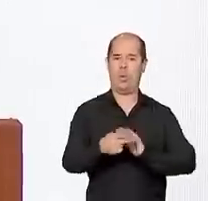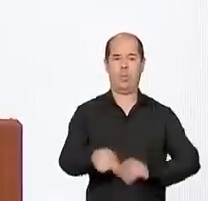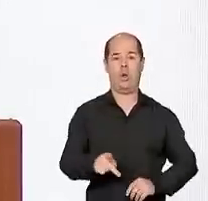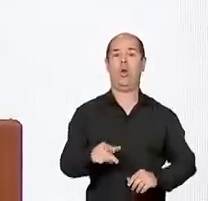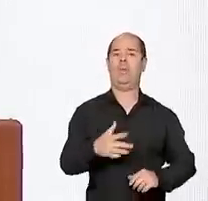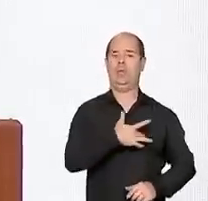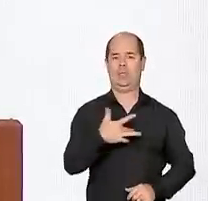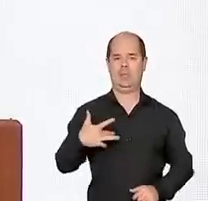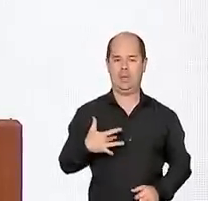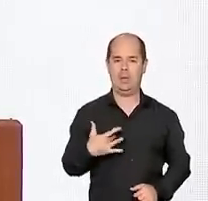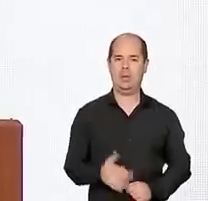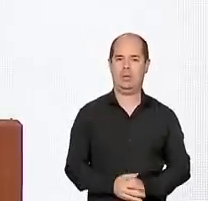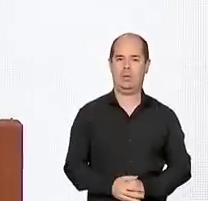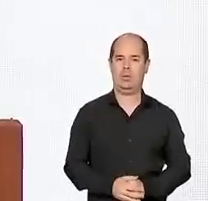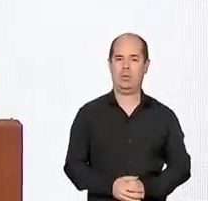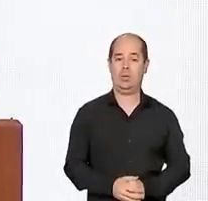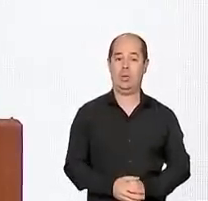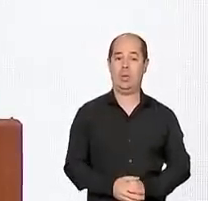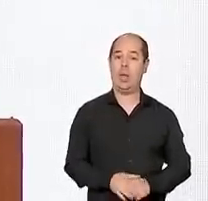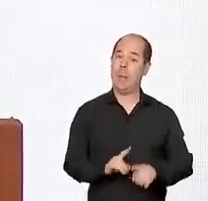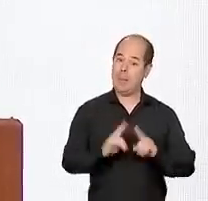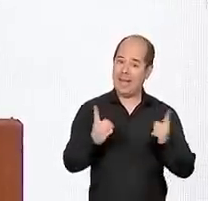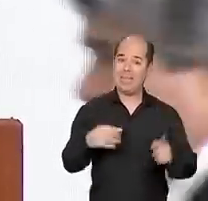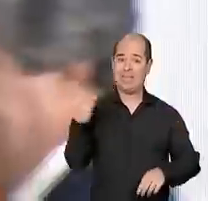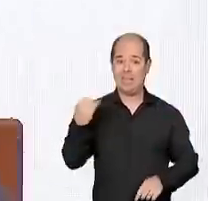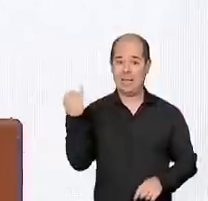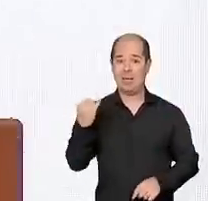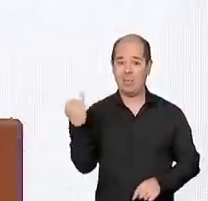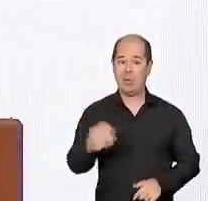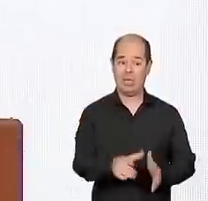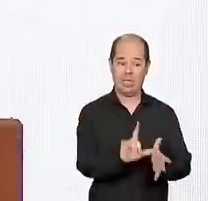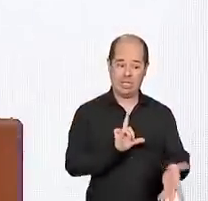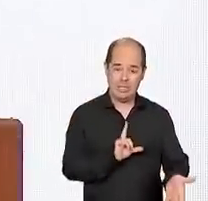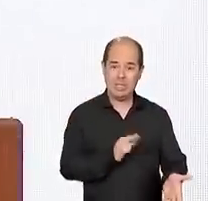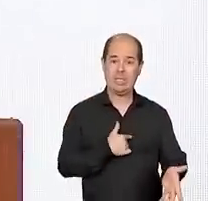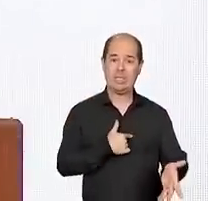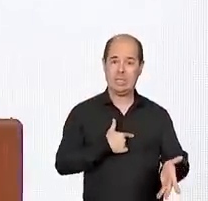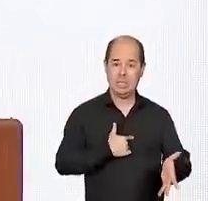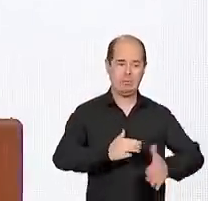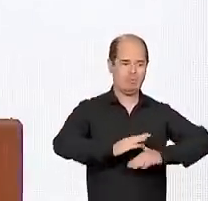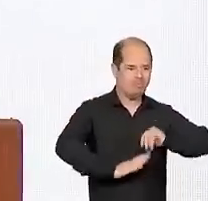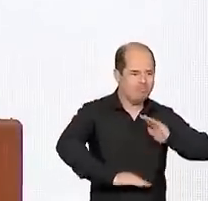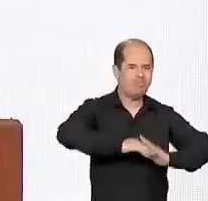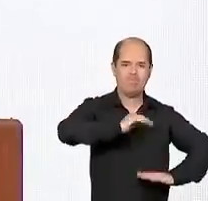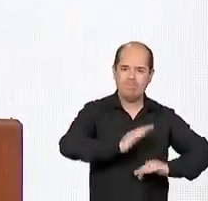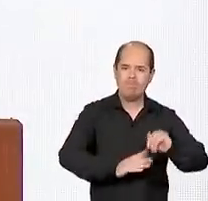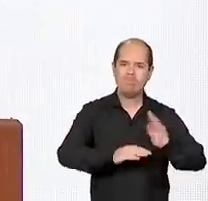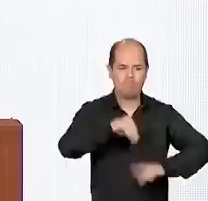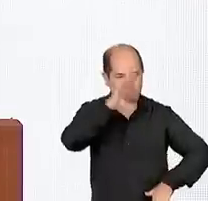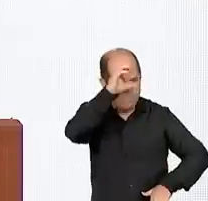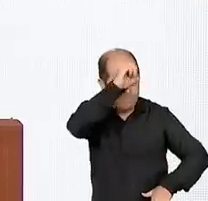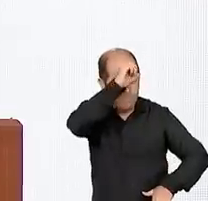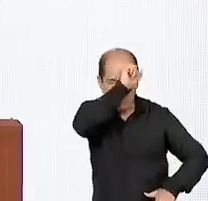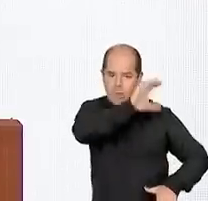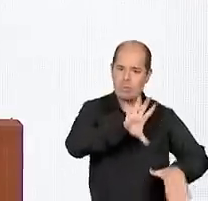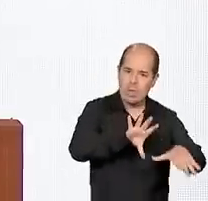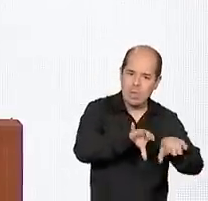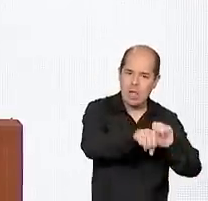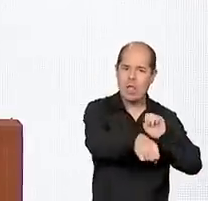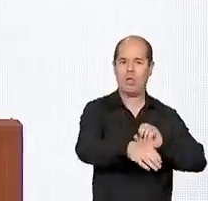aqui a qualificação para esse caminho de uma ciência, tecnologia e